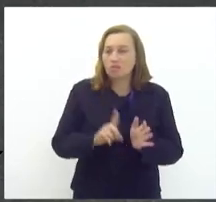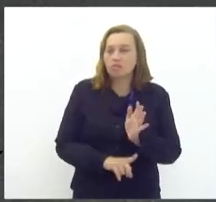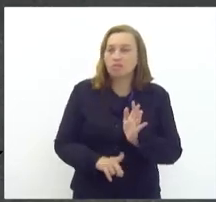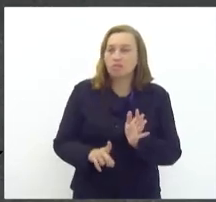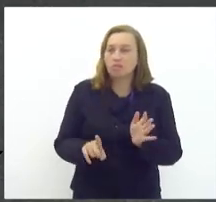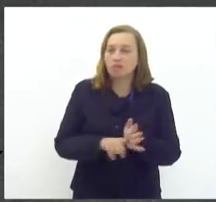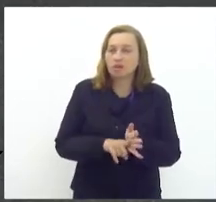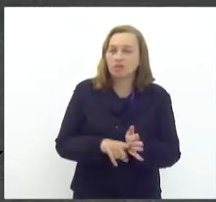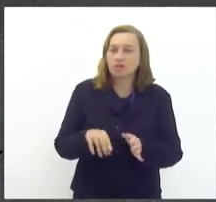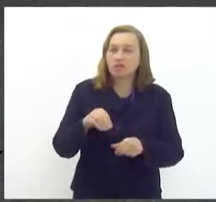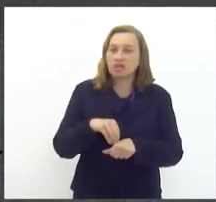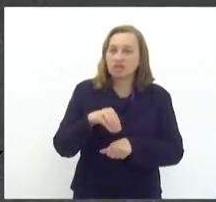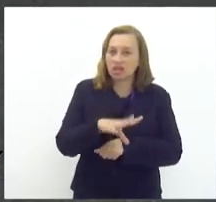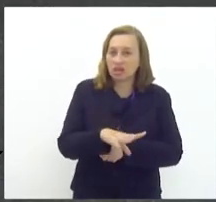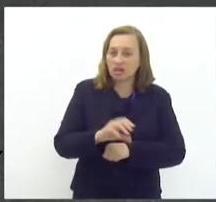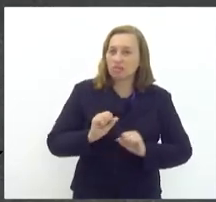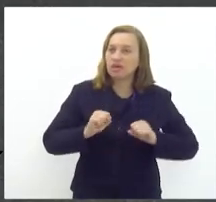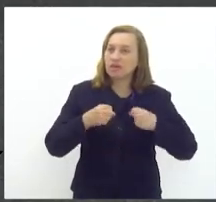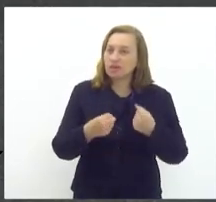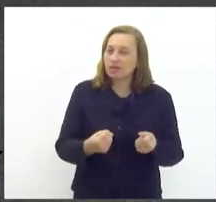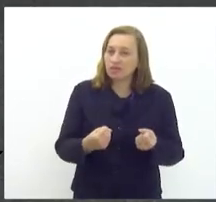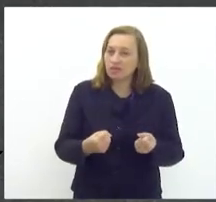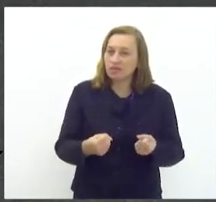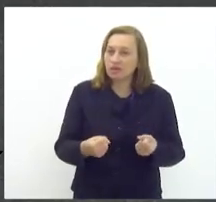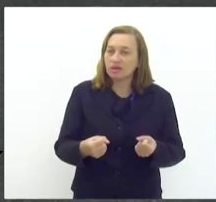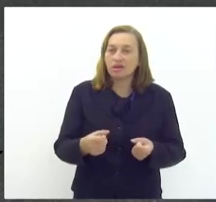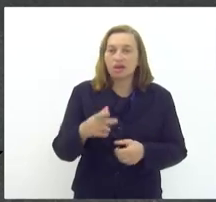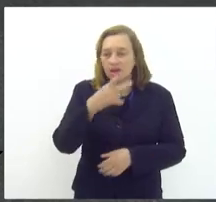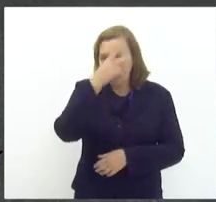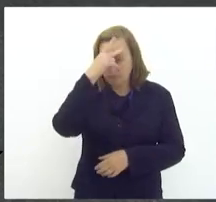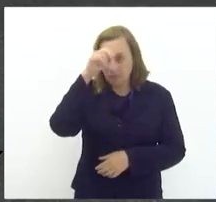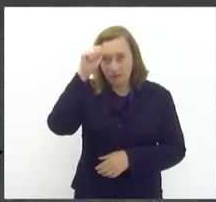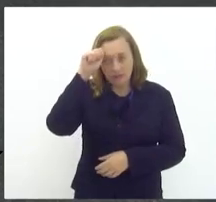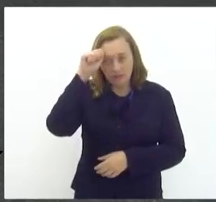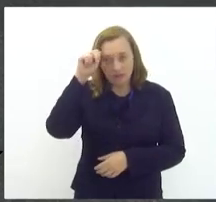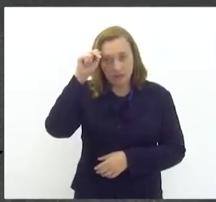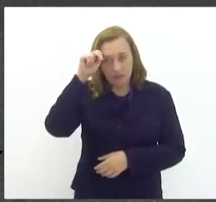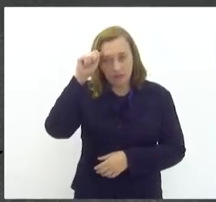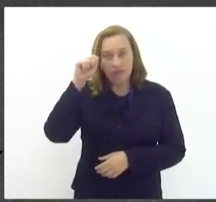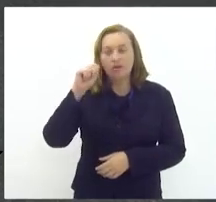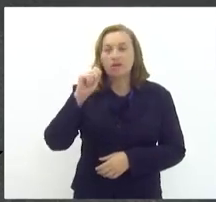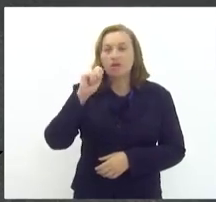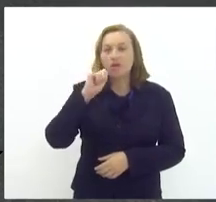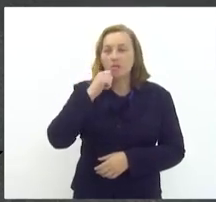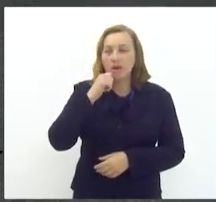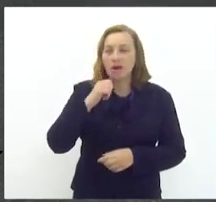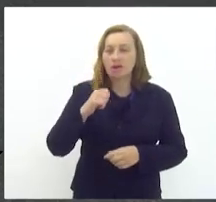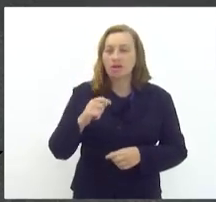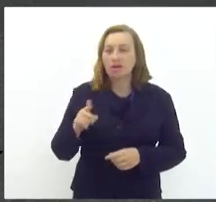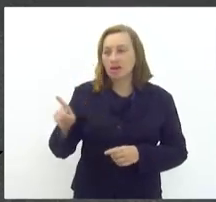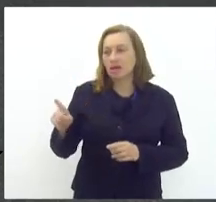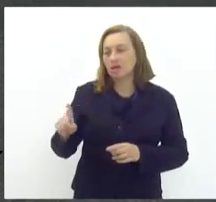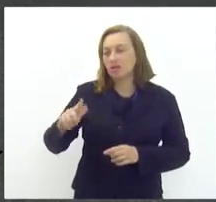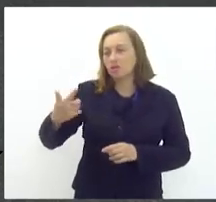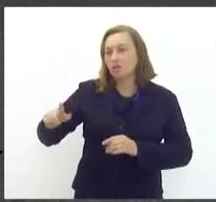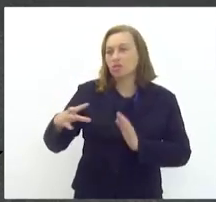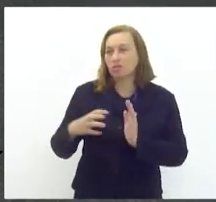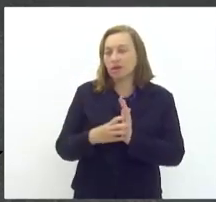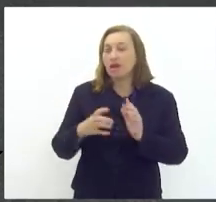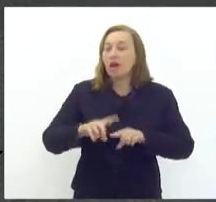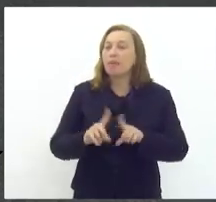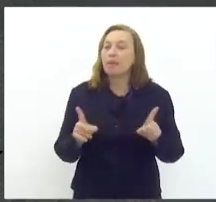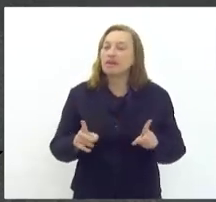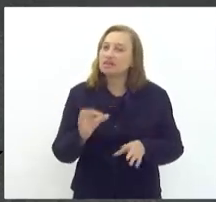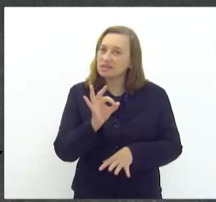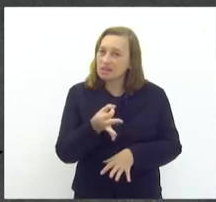não é para defender o prefeito Eduardo Paes que ele é de um partido eu sou de outro mas evidentemente Tem